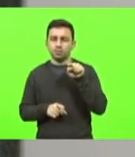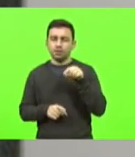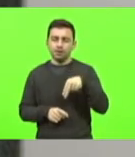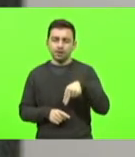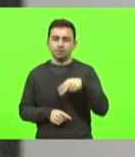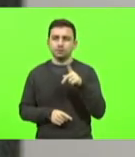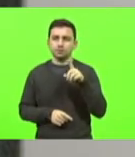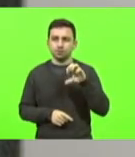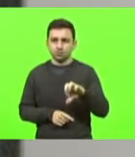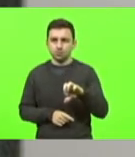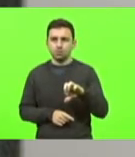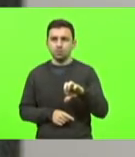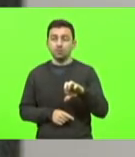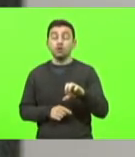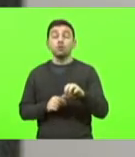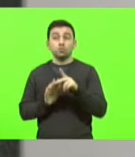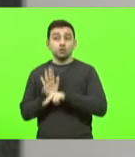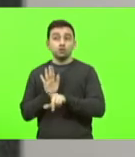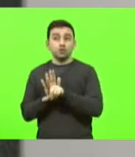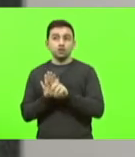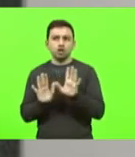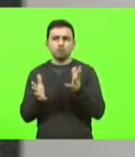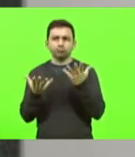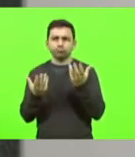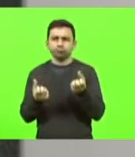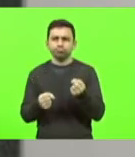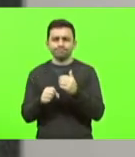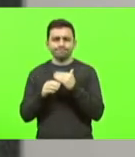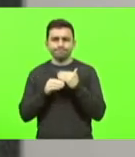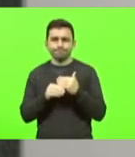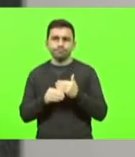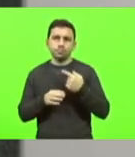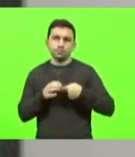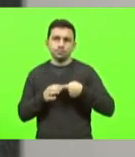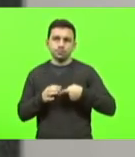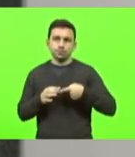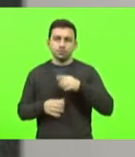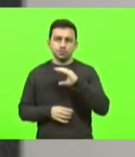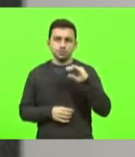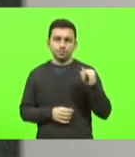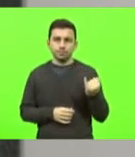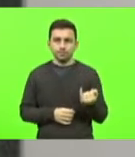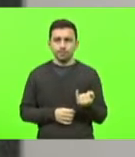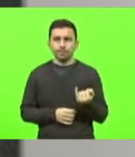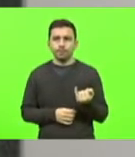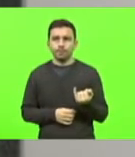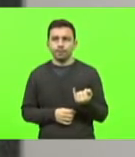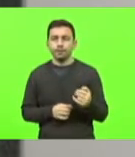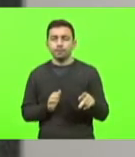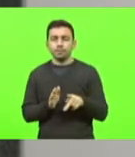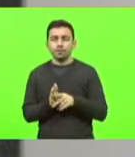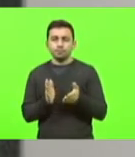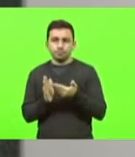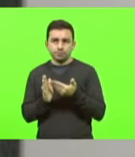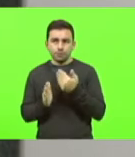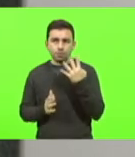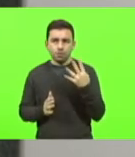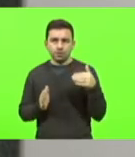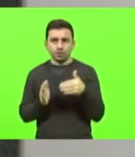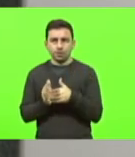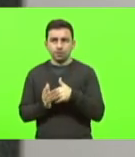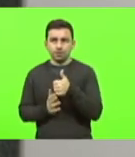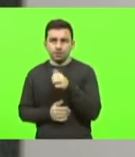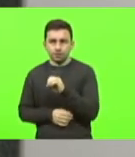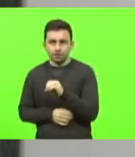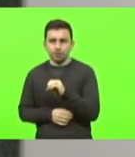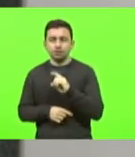O projeto de lei foi admitido por unanimidade na Comissão de Constituição e Justiça, páginas 4 a 10, e posteriormente remetido a